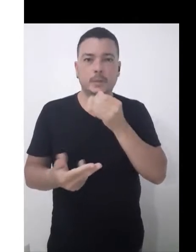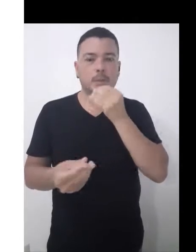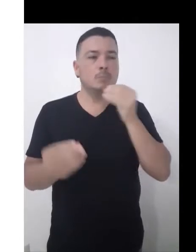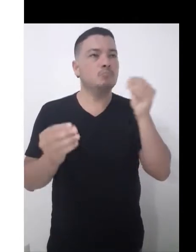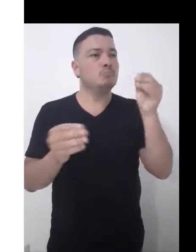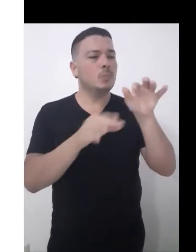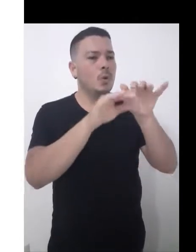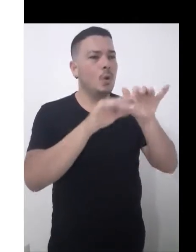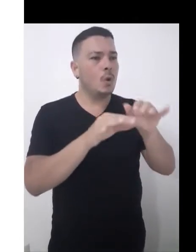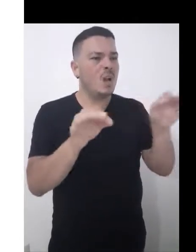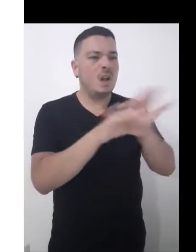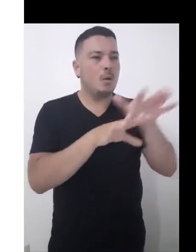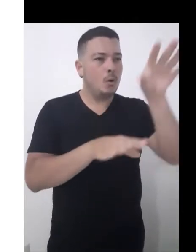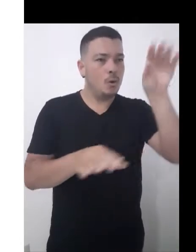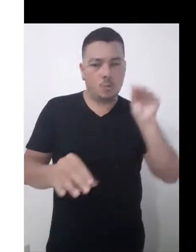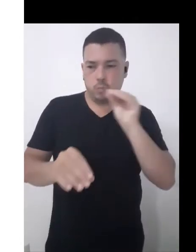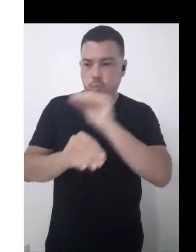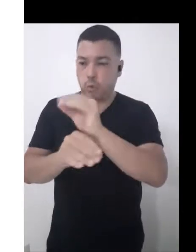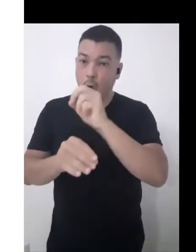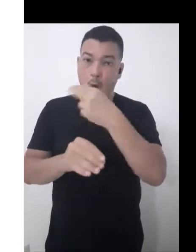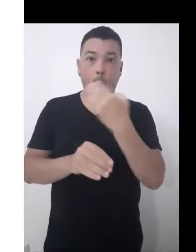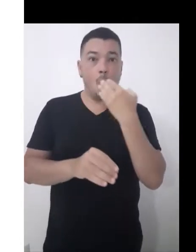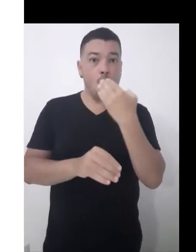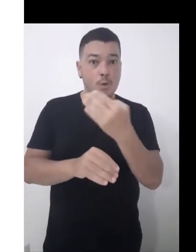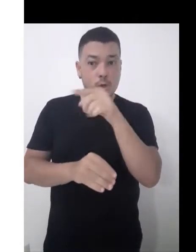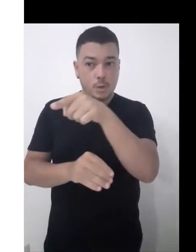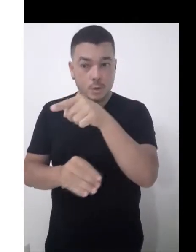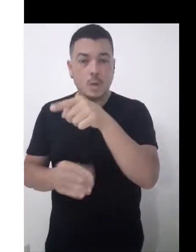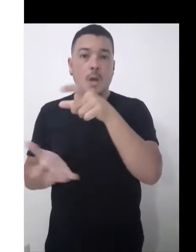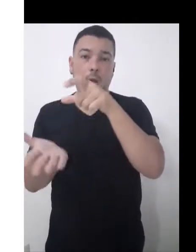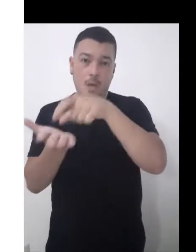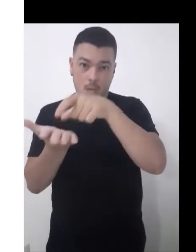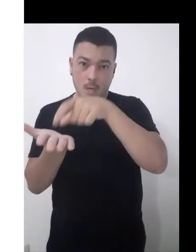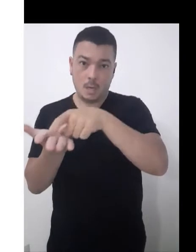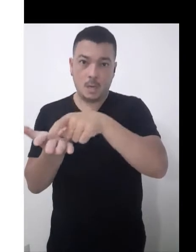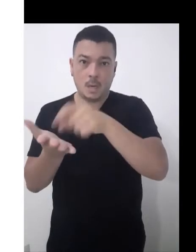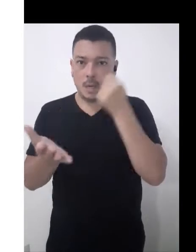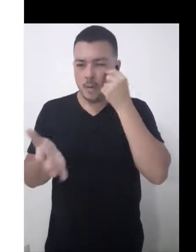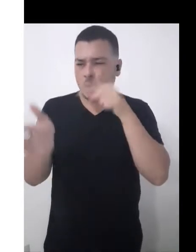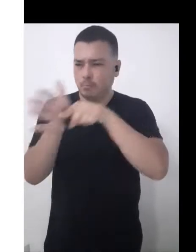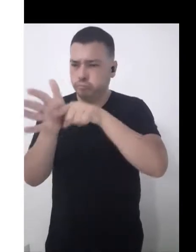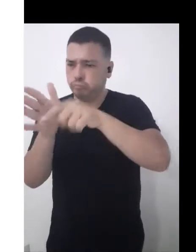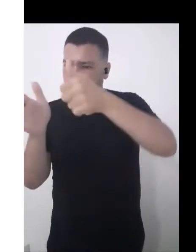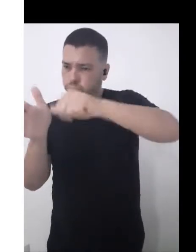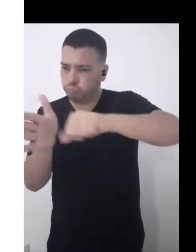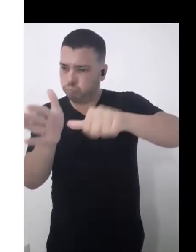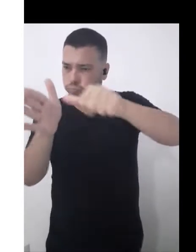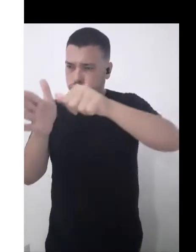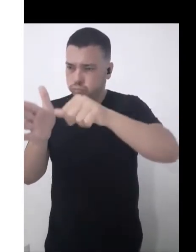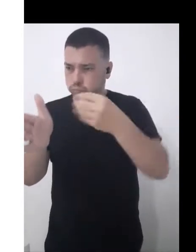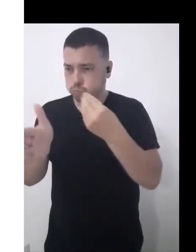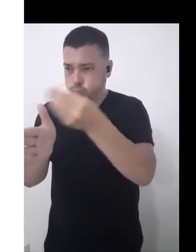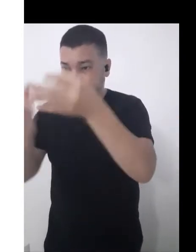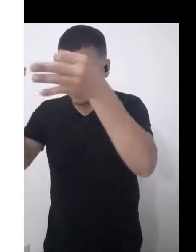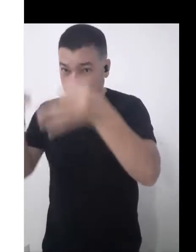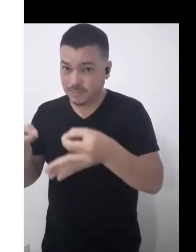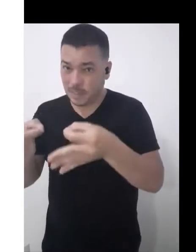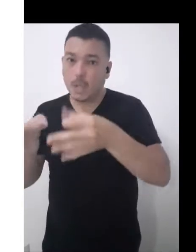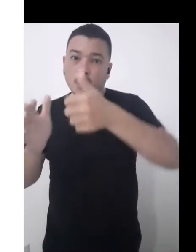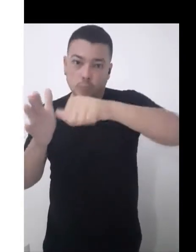adicionar um dado ou pedir um dado da memória, a memória RAM vai fazer uma verificação para saber se está enviando o dado corretamente, sem nenhum